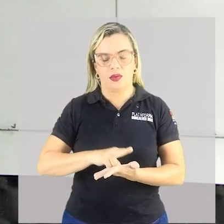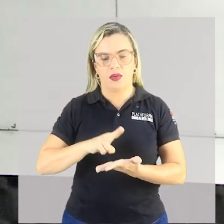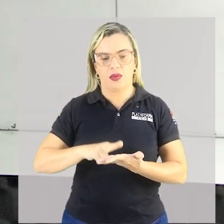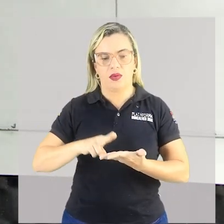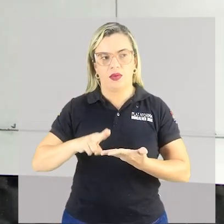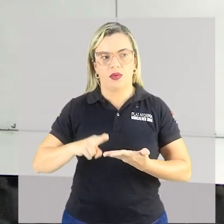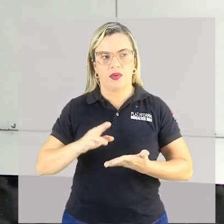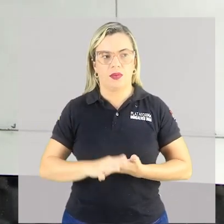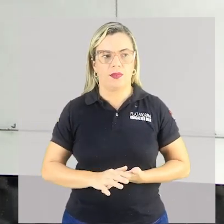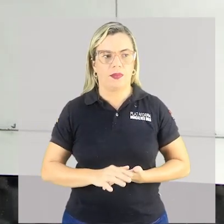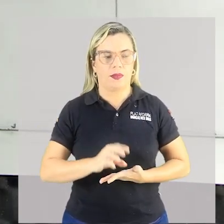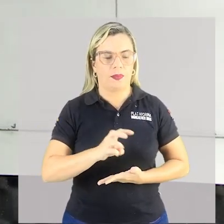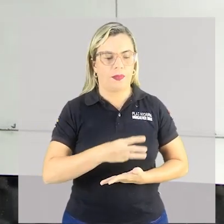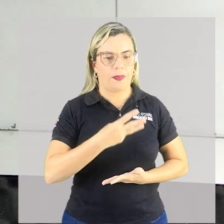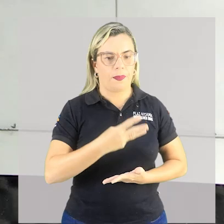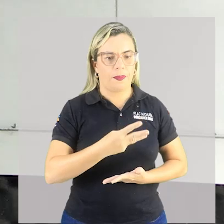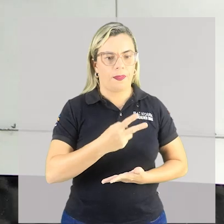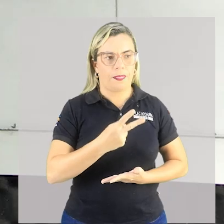32